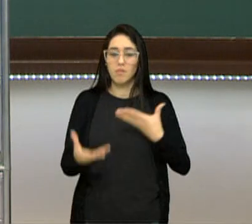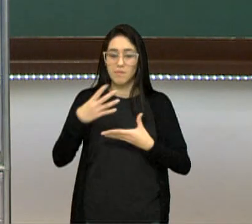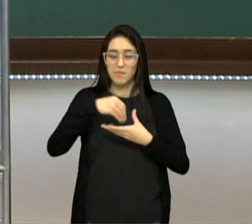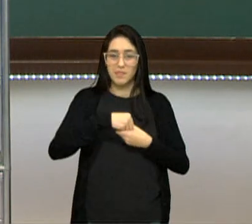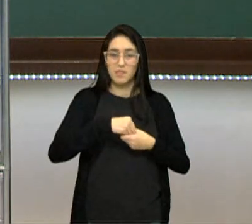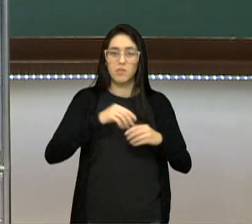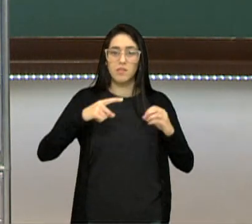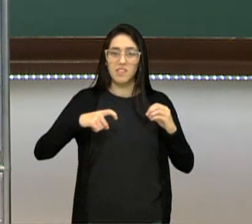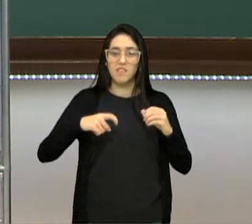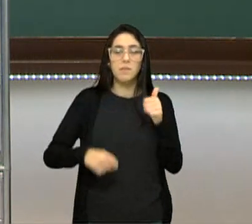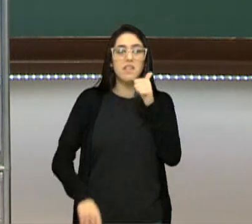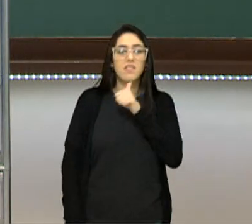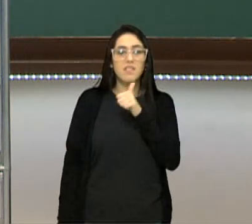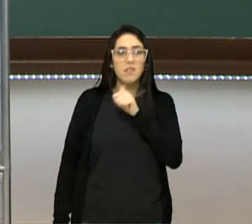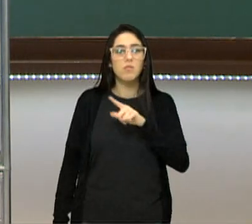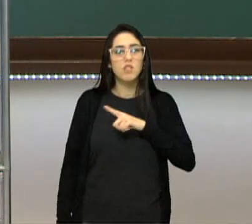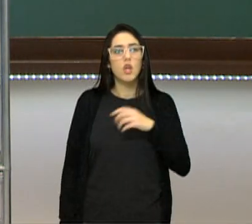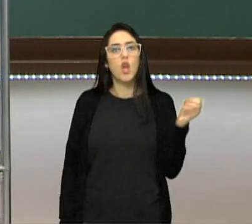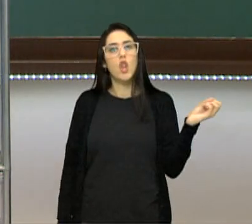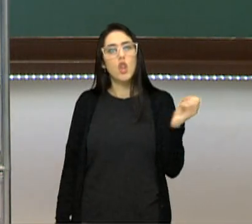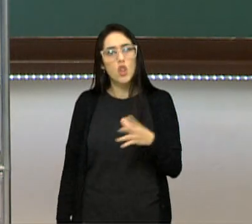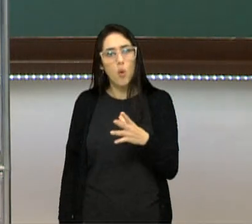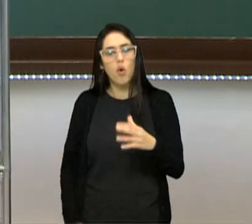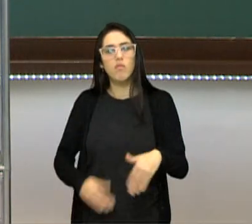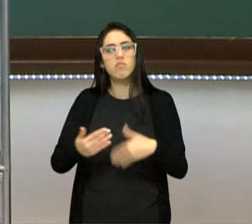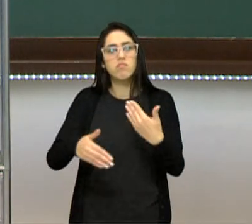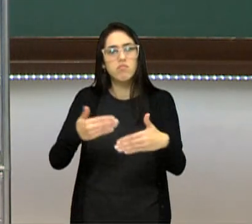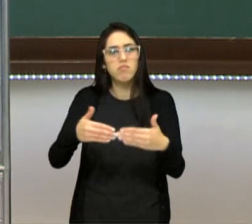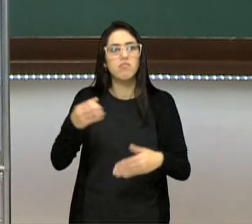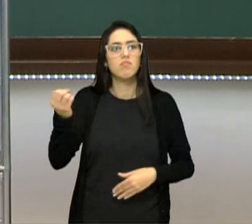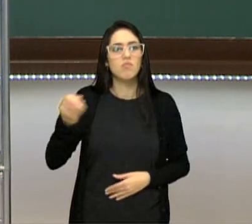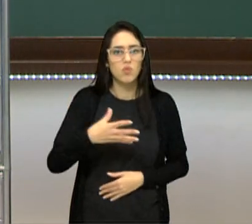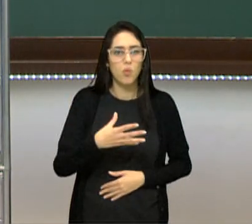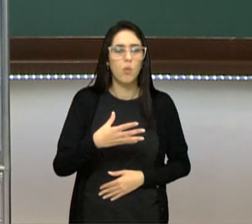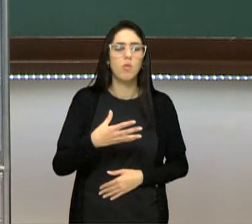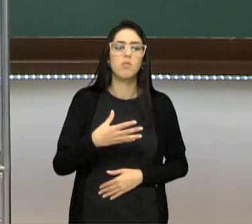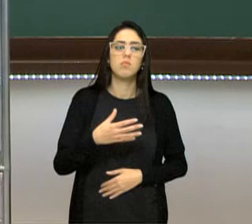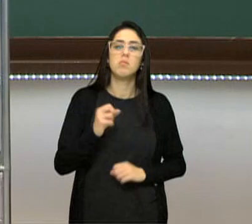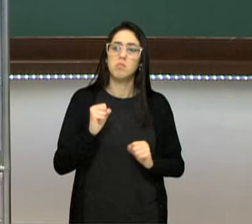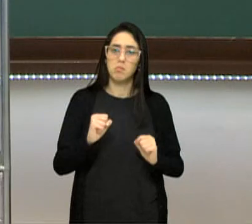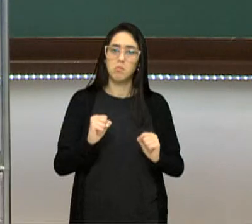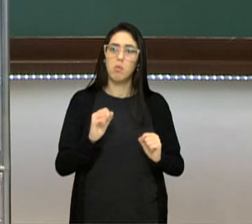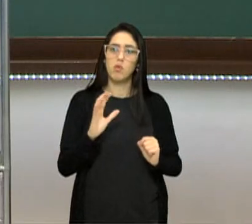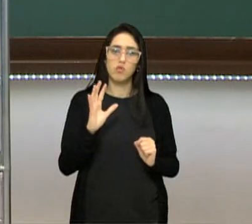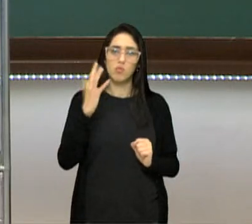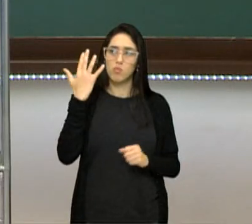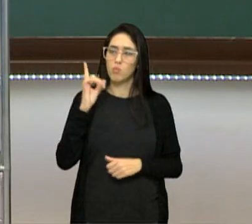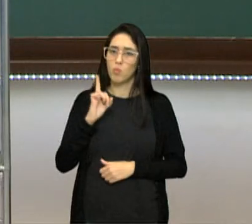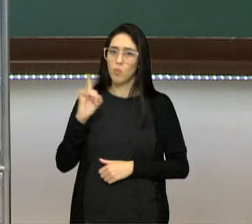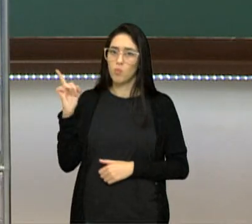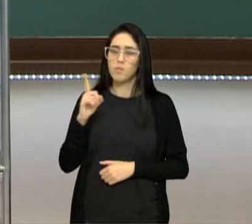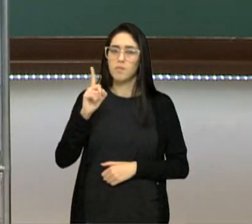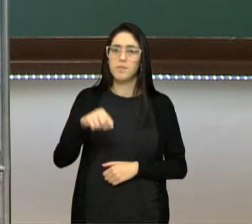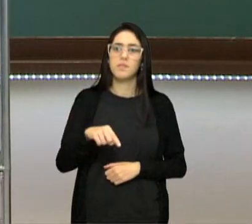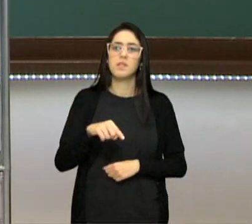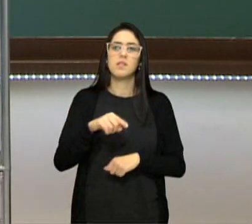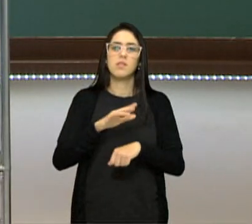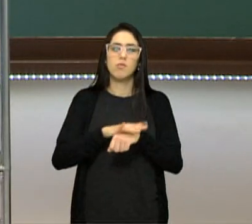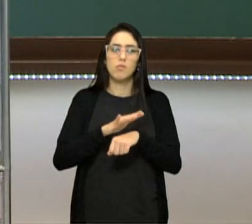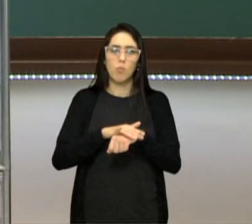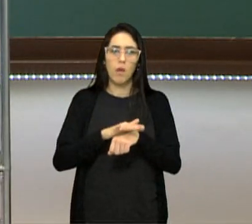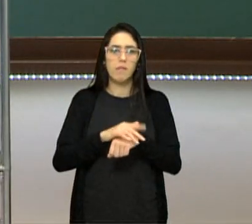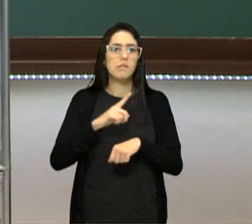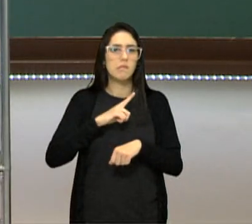gameta feminino, forma-se um outro indivíduo, tá? Isso acontece no esquistossoma mansoni, lá relacionado à doença